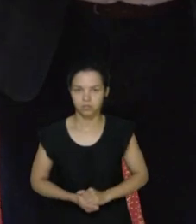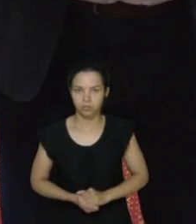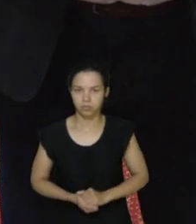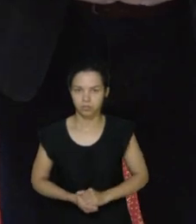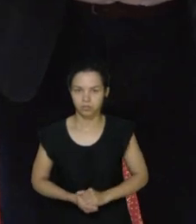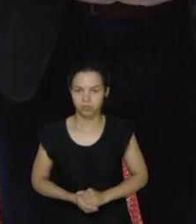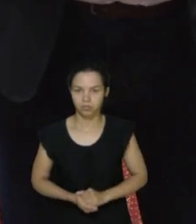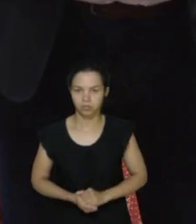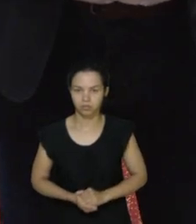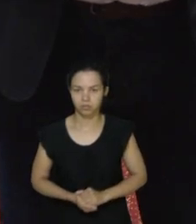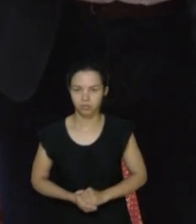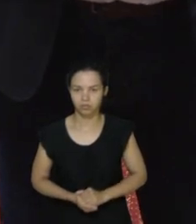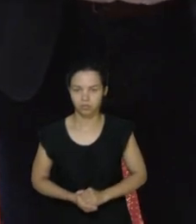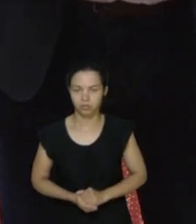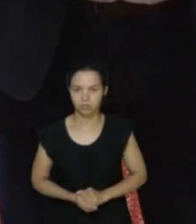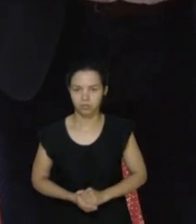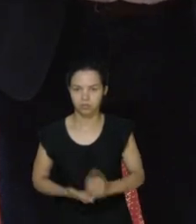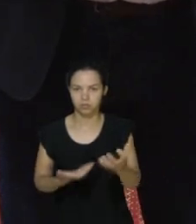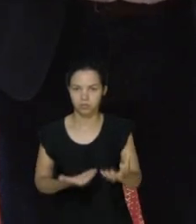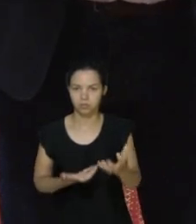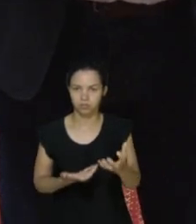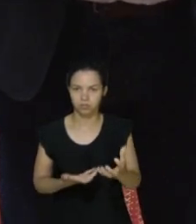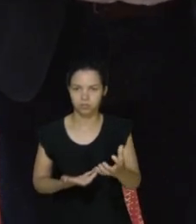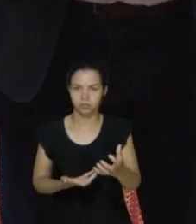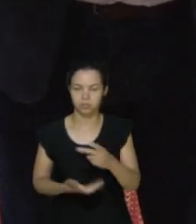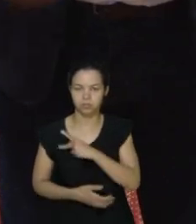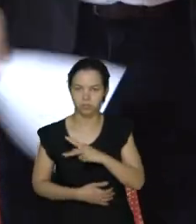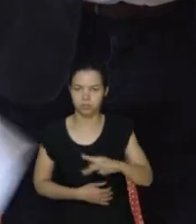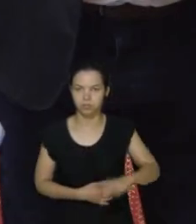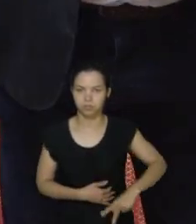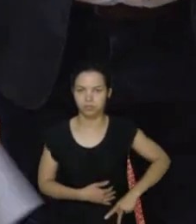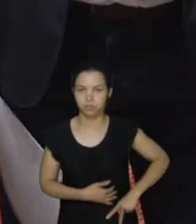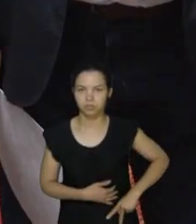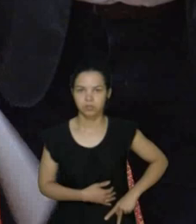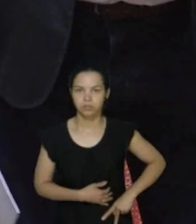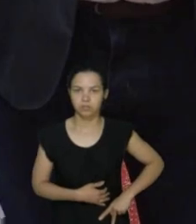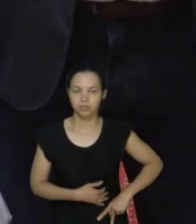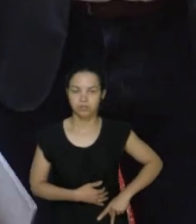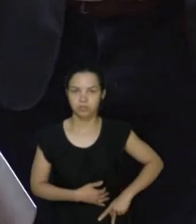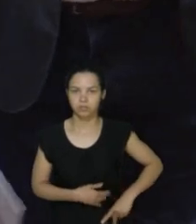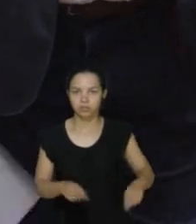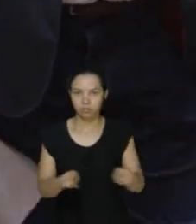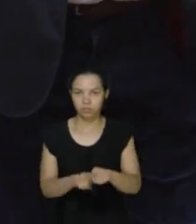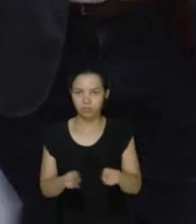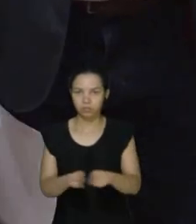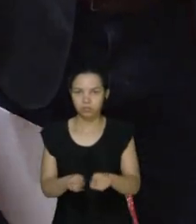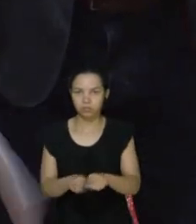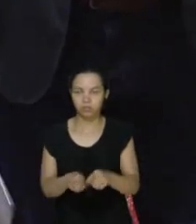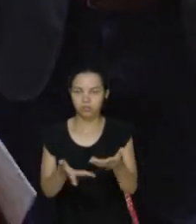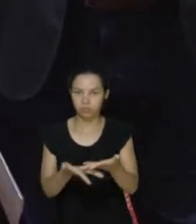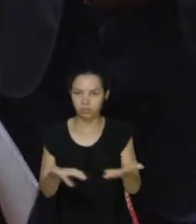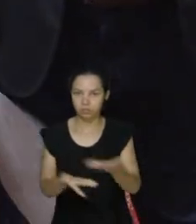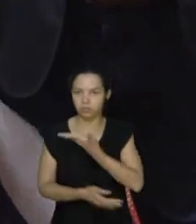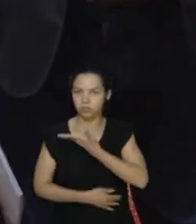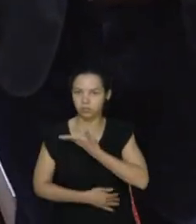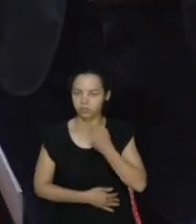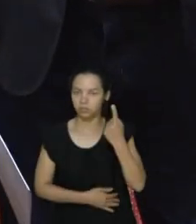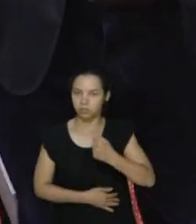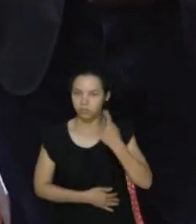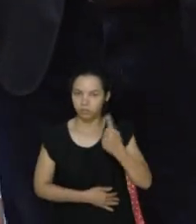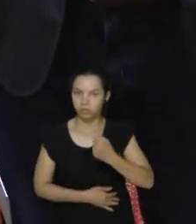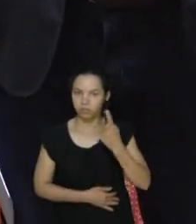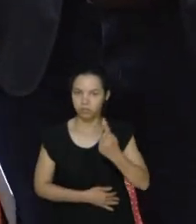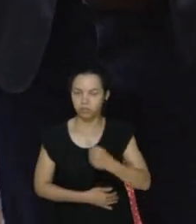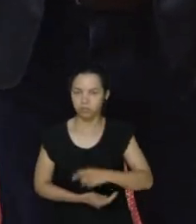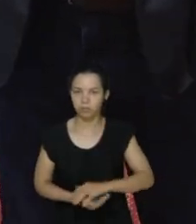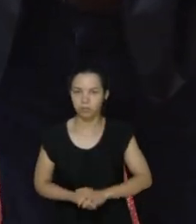419/2020. Eu quero, presidente, que quero também, colegas deputados